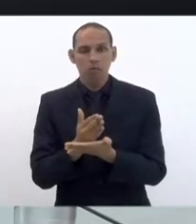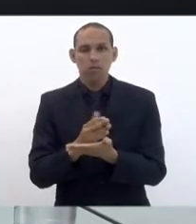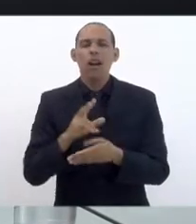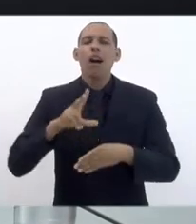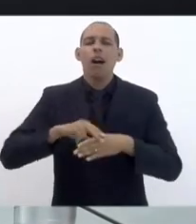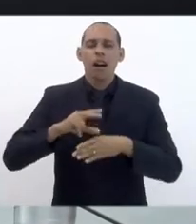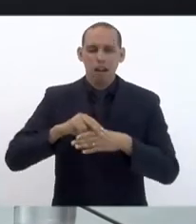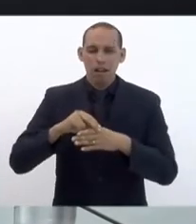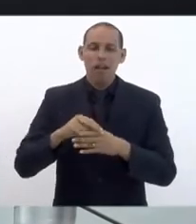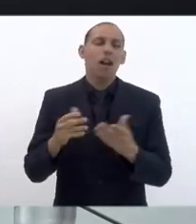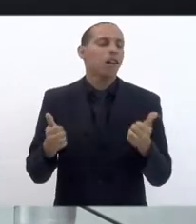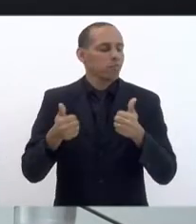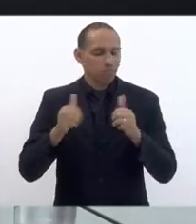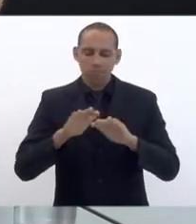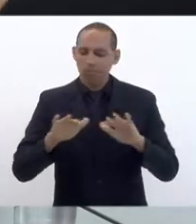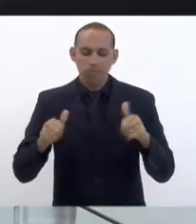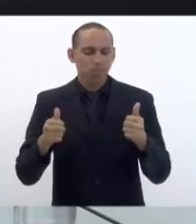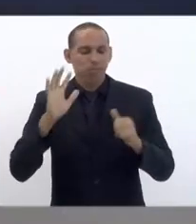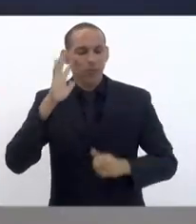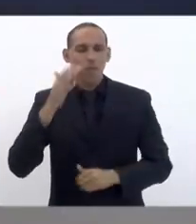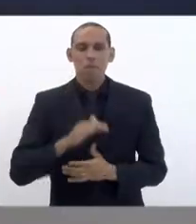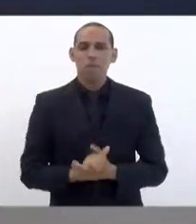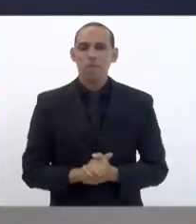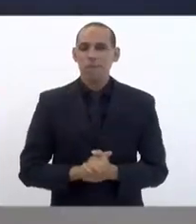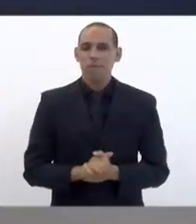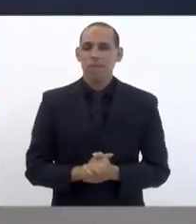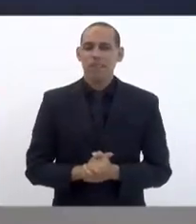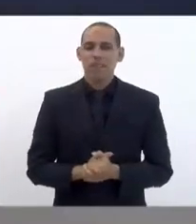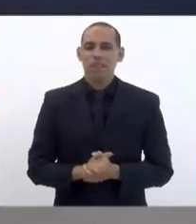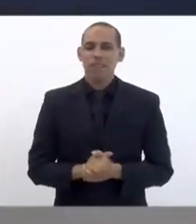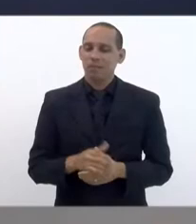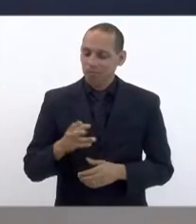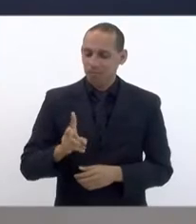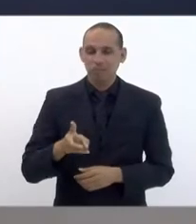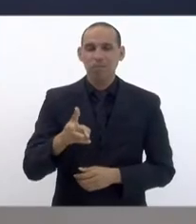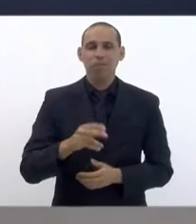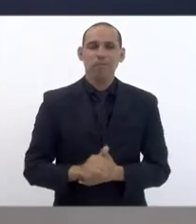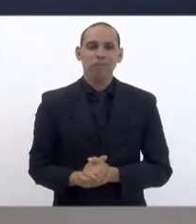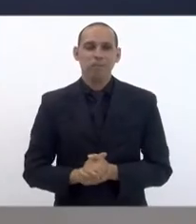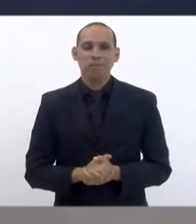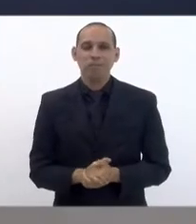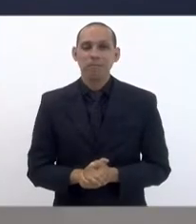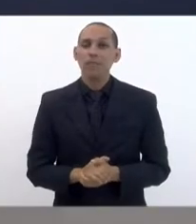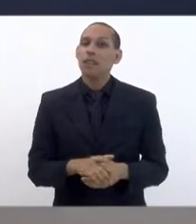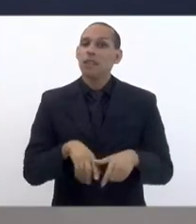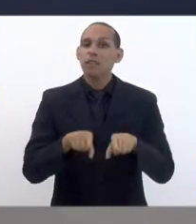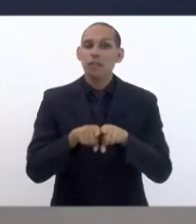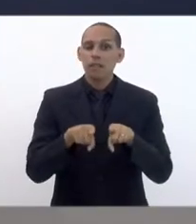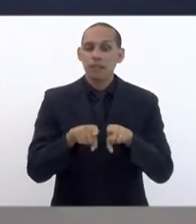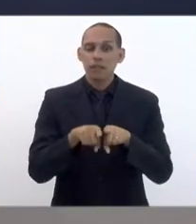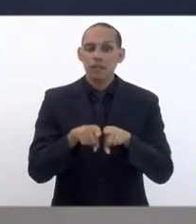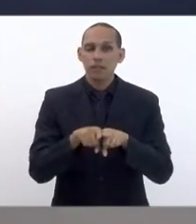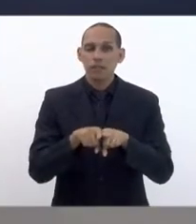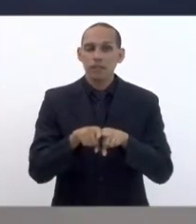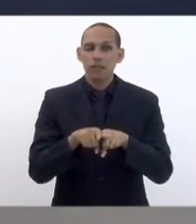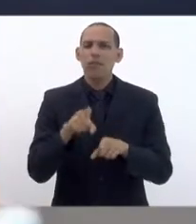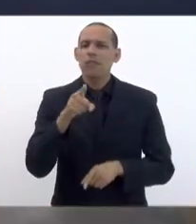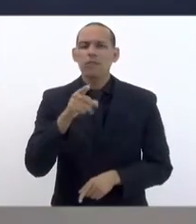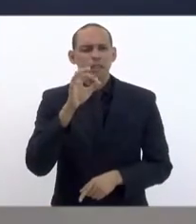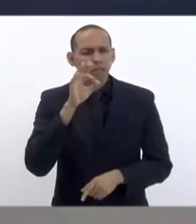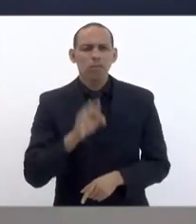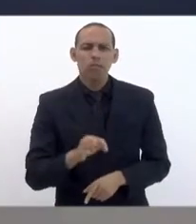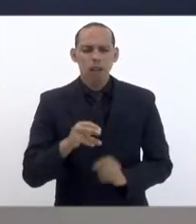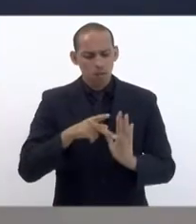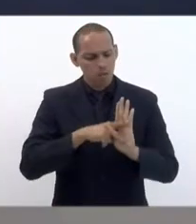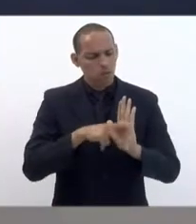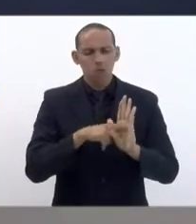anexados a esse, então, Luiz. Maravilha, segundo. Então está resolvido. Então vamos em frente. O que, aliás, eu quero dizer é o seguinte, Chico, você tem toda a razão, o projeto é muito